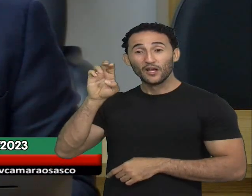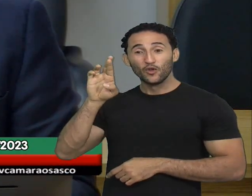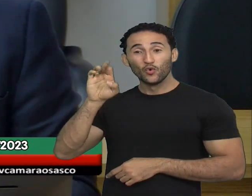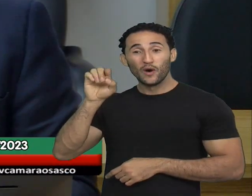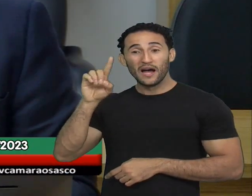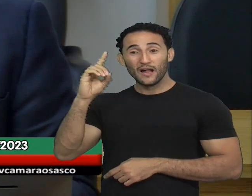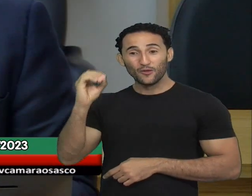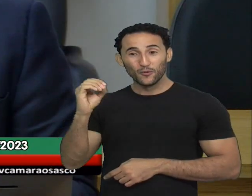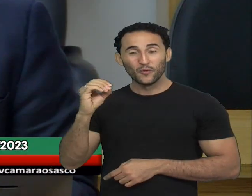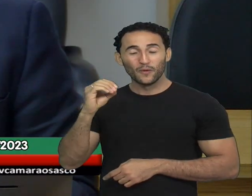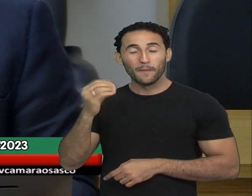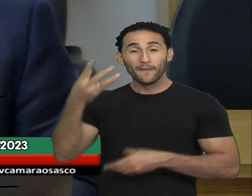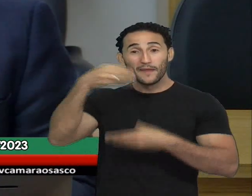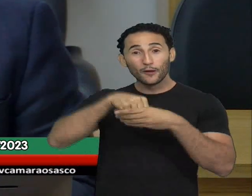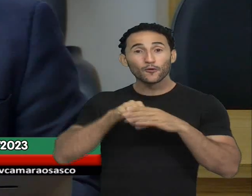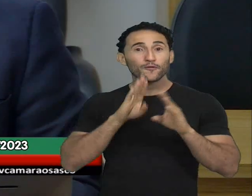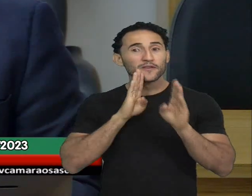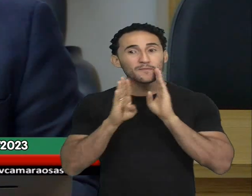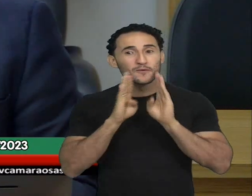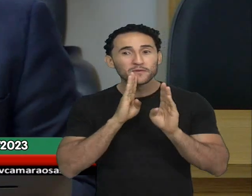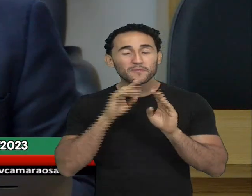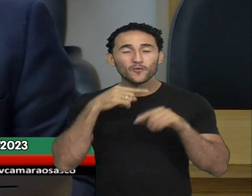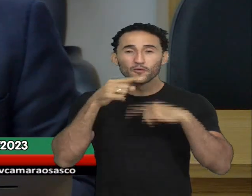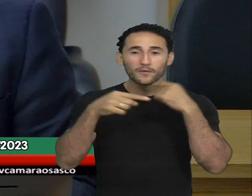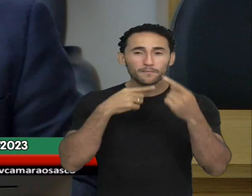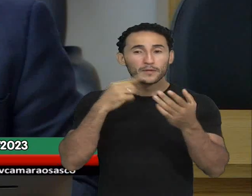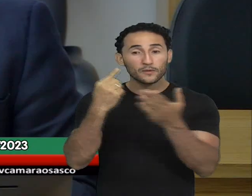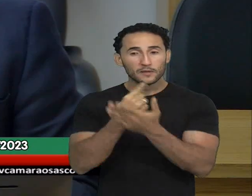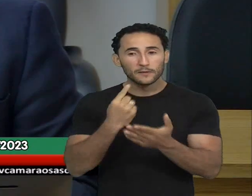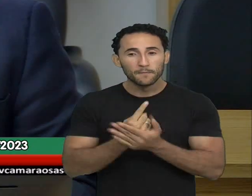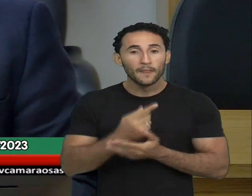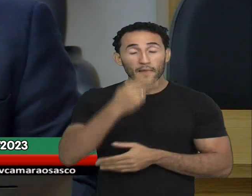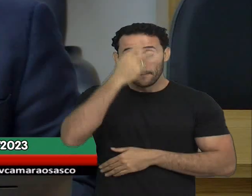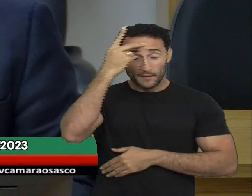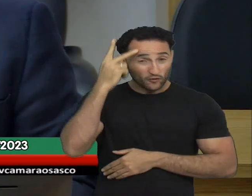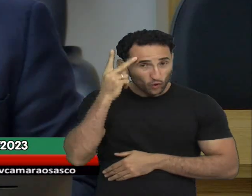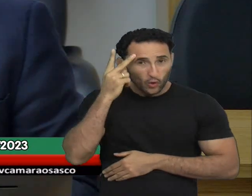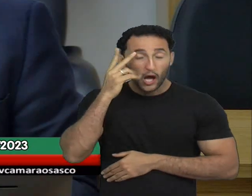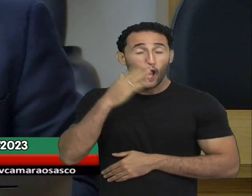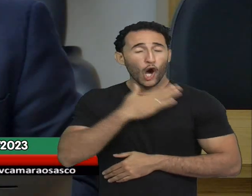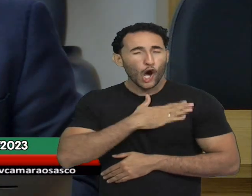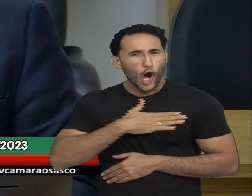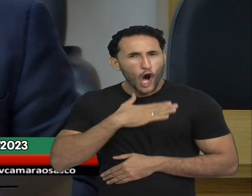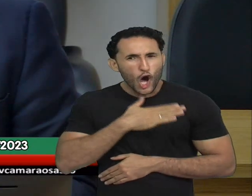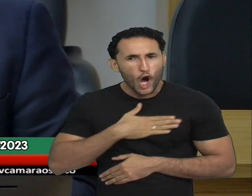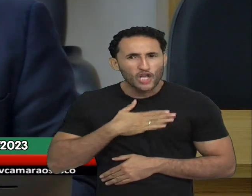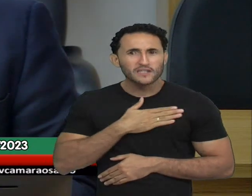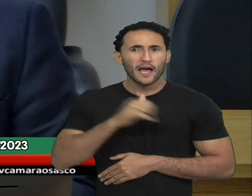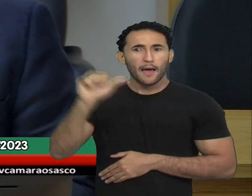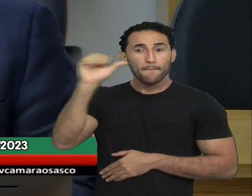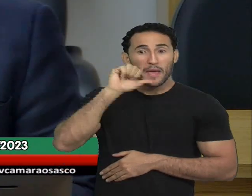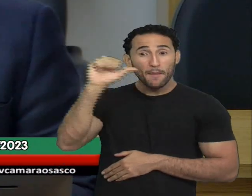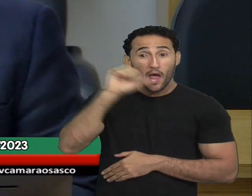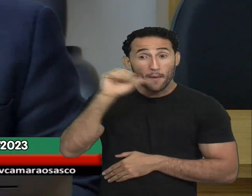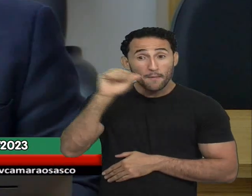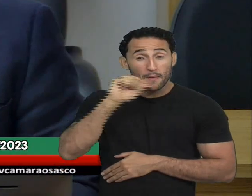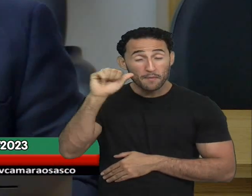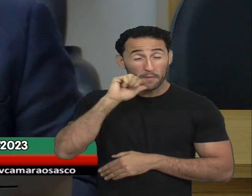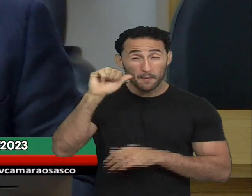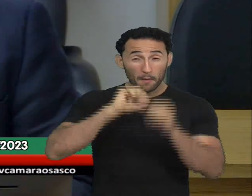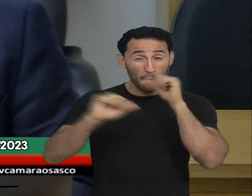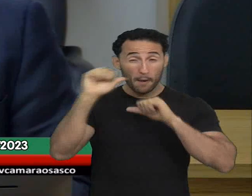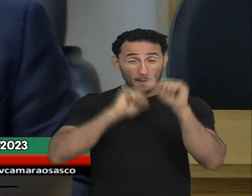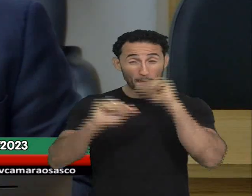Facebook. O ato do consumo de bebida alcoólica, né, não deve ser estimulado, né, de uma